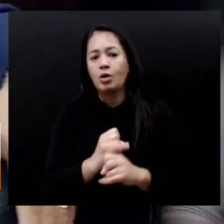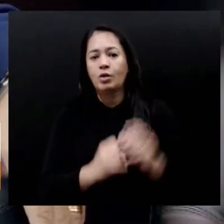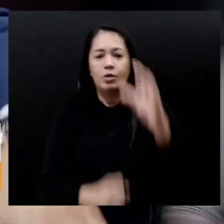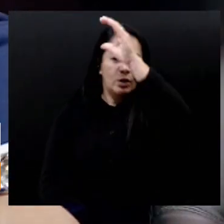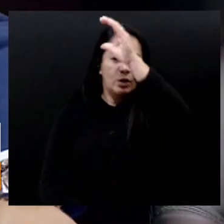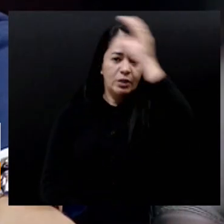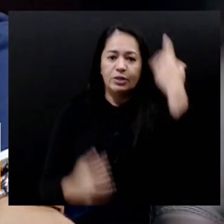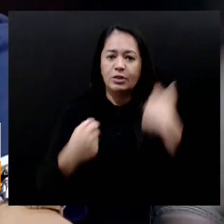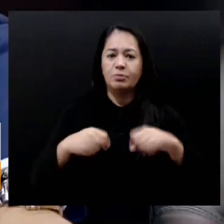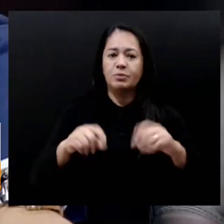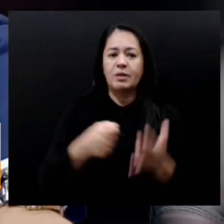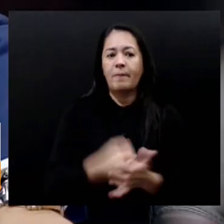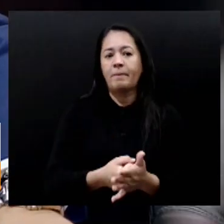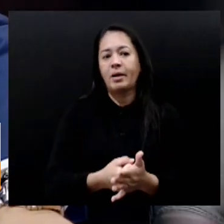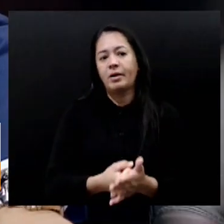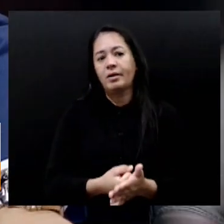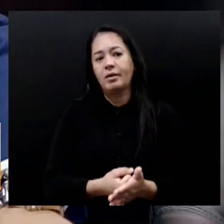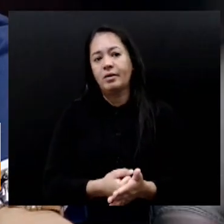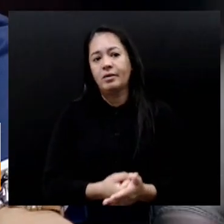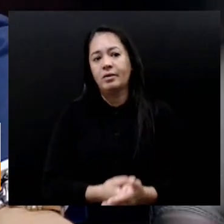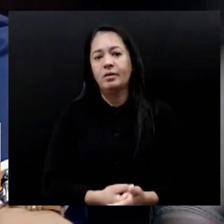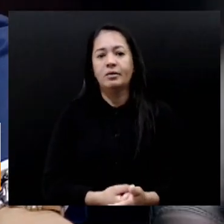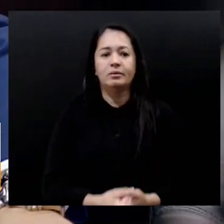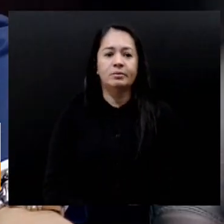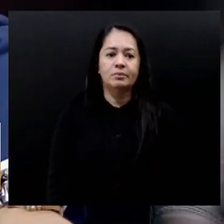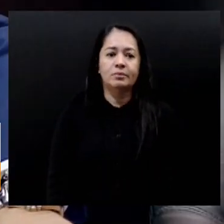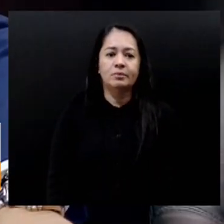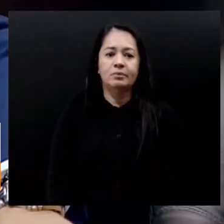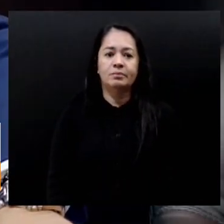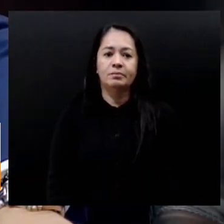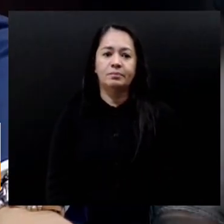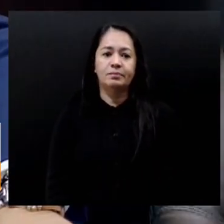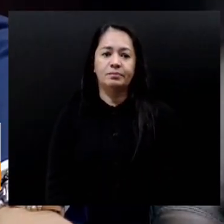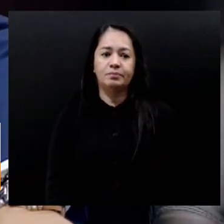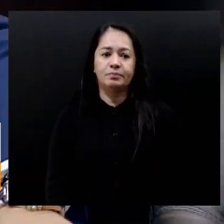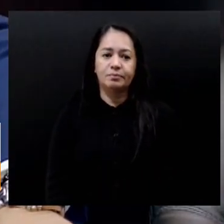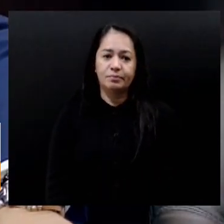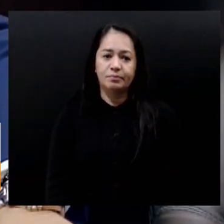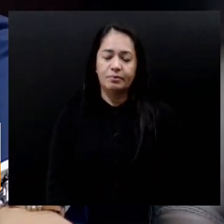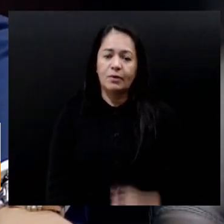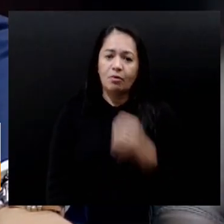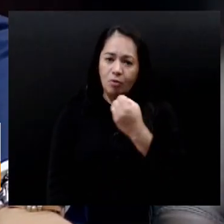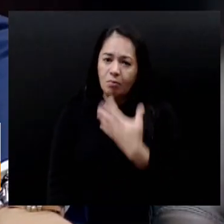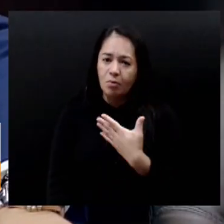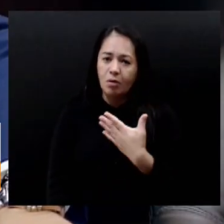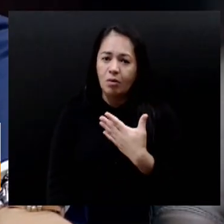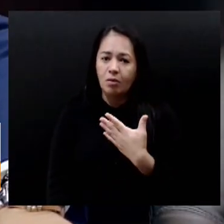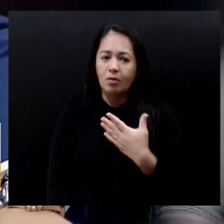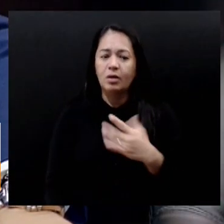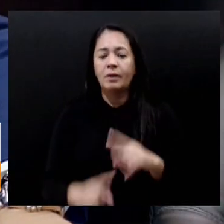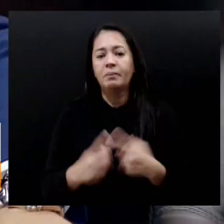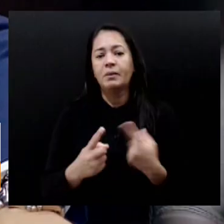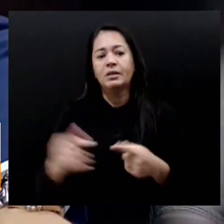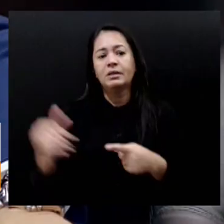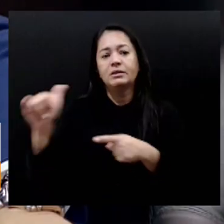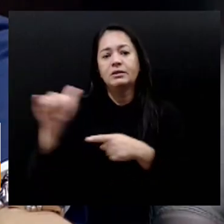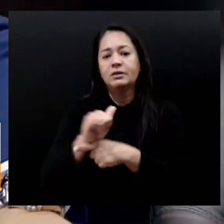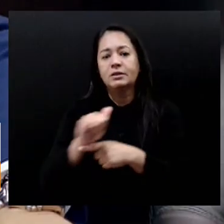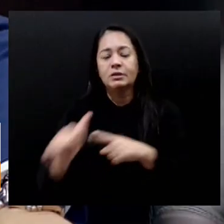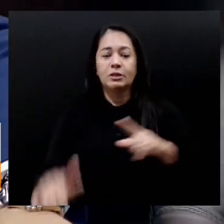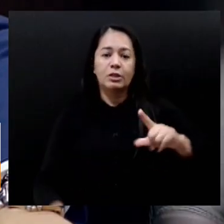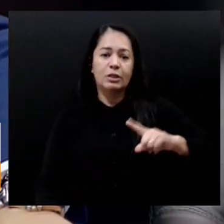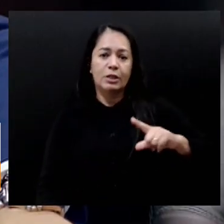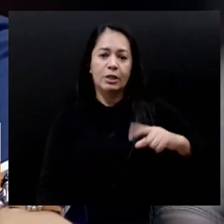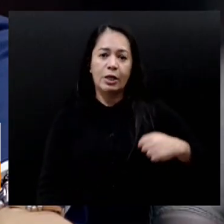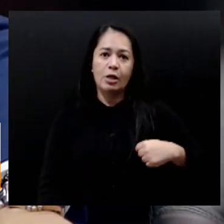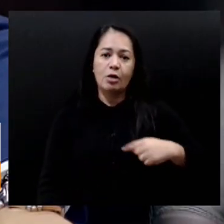júri é presencial. Sim. Né? Então, foi bom. Além disso, eu tenho instrumentos como eu faço nos meus tribunais do